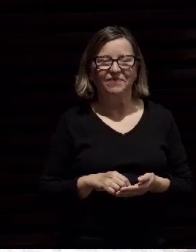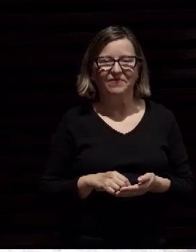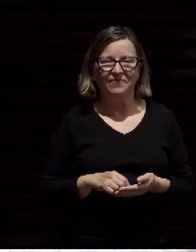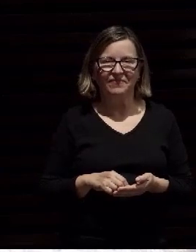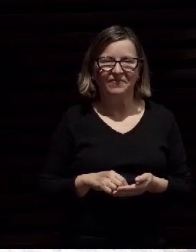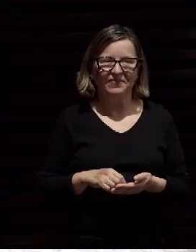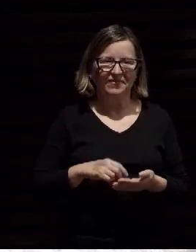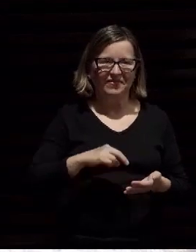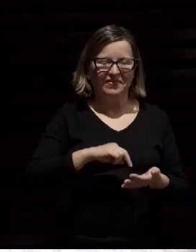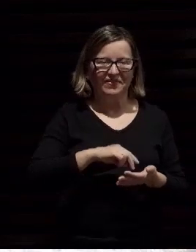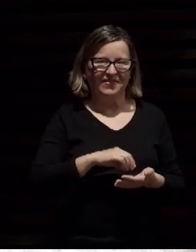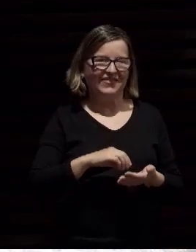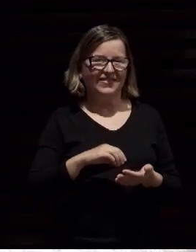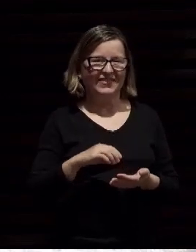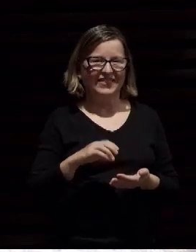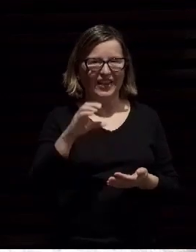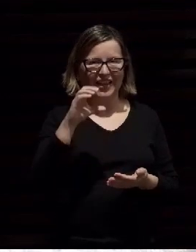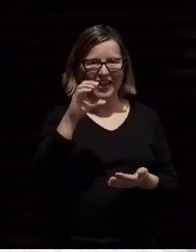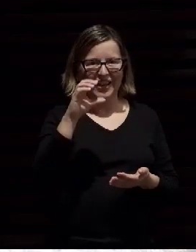Coreografia.